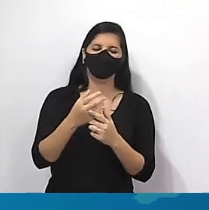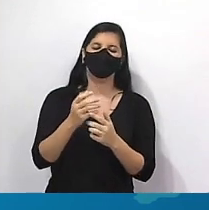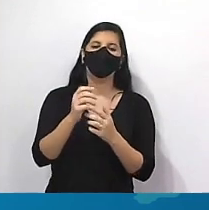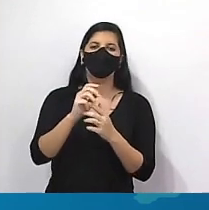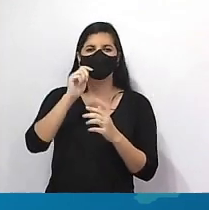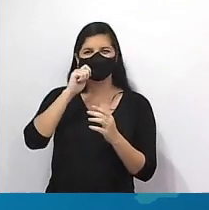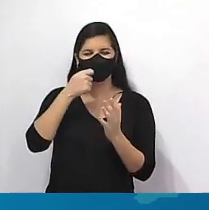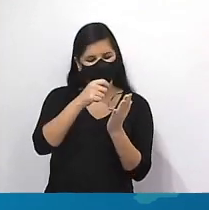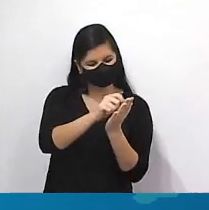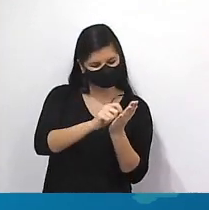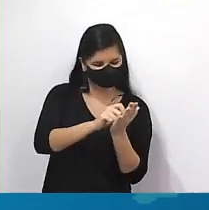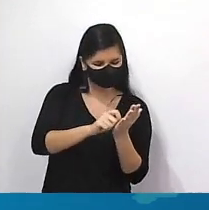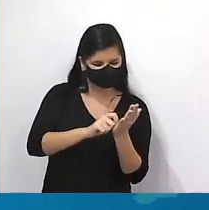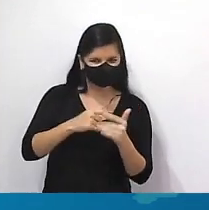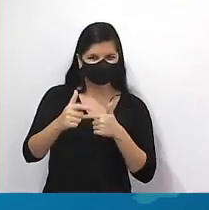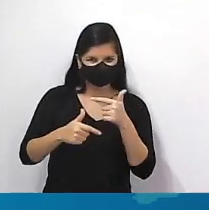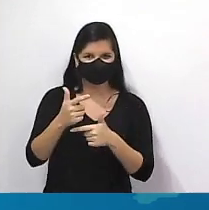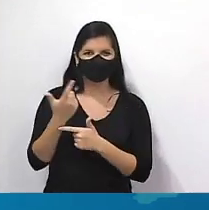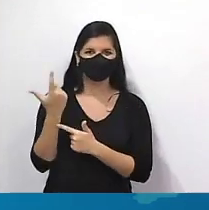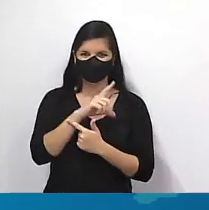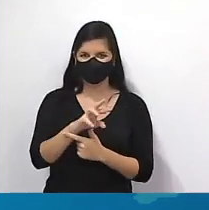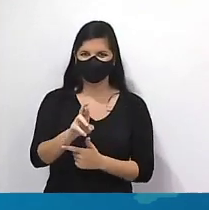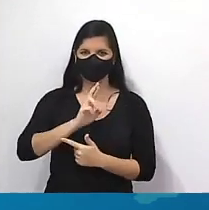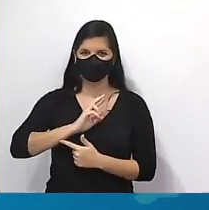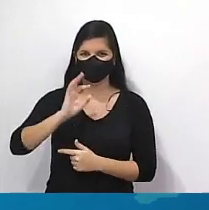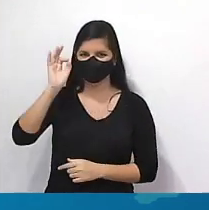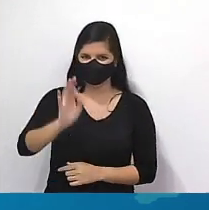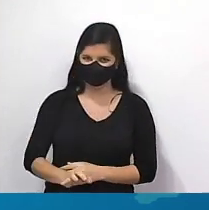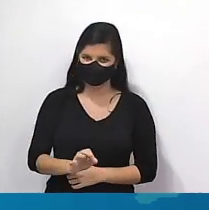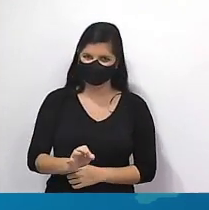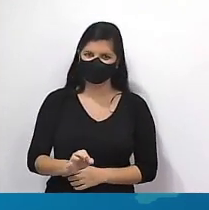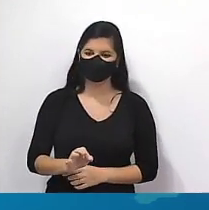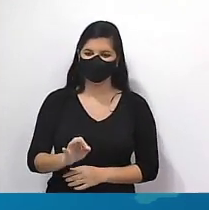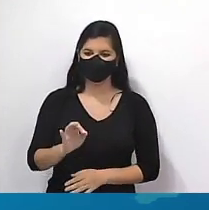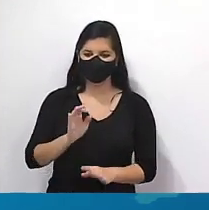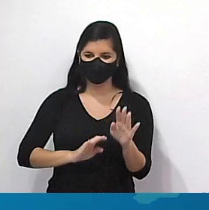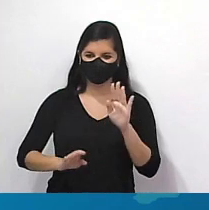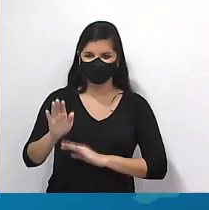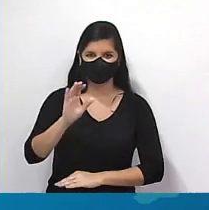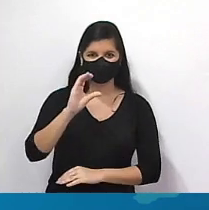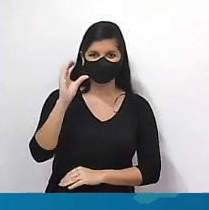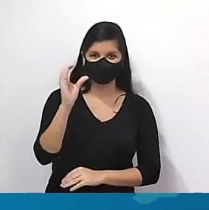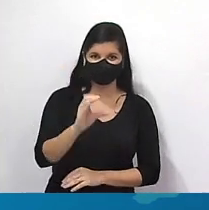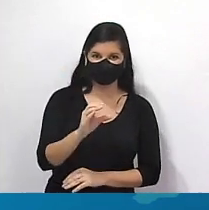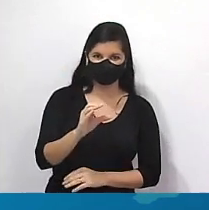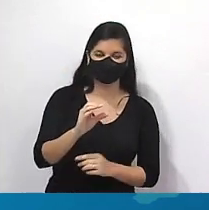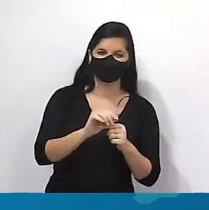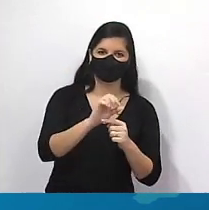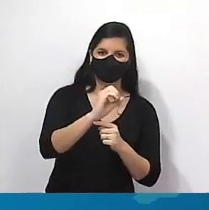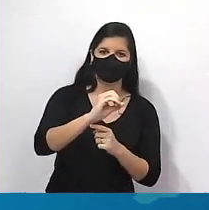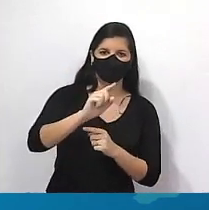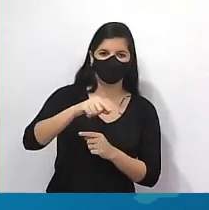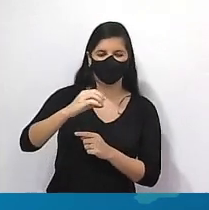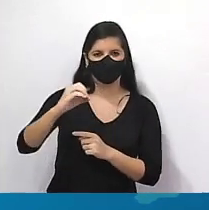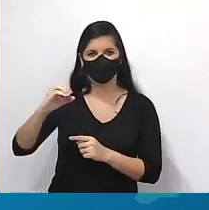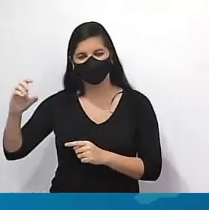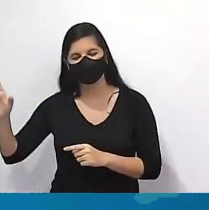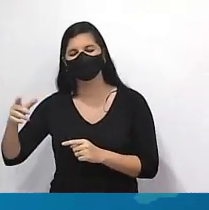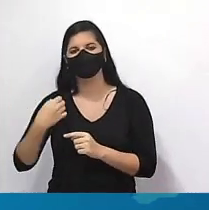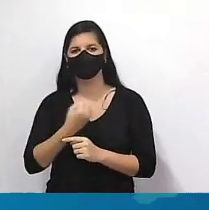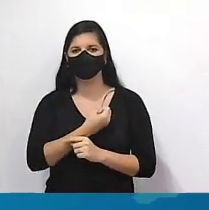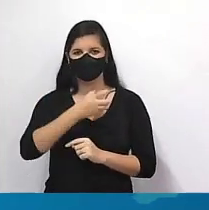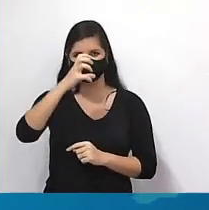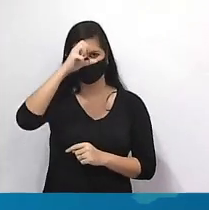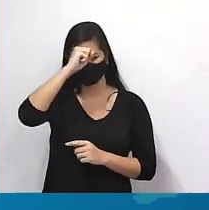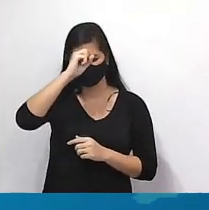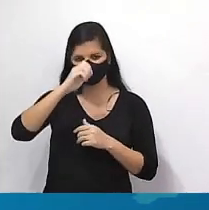você consegue, tá bom? Sai o valor exato. Agora se liga na letra C, que vai dar uma dízima periódica, um número aí que a gente vai